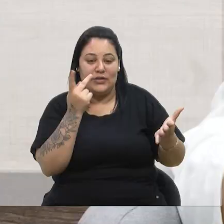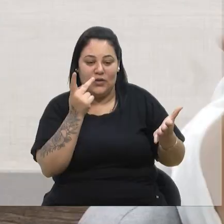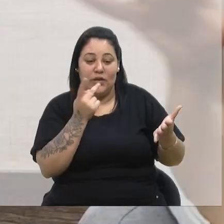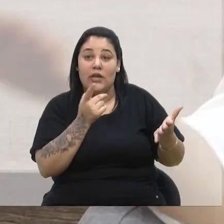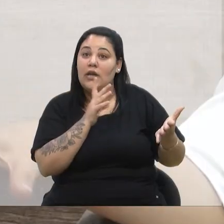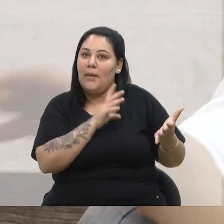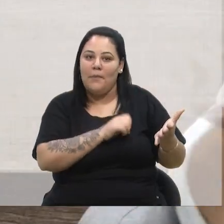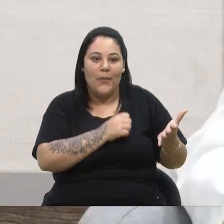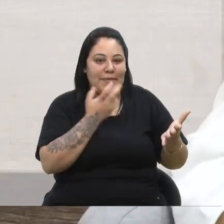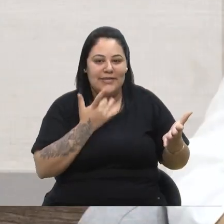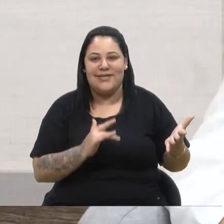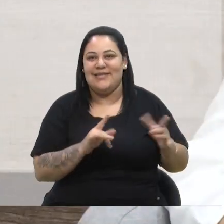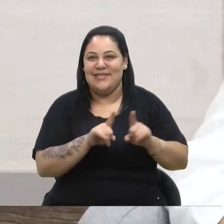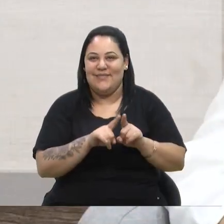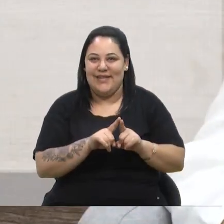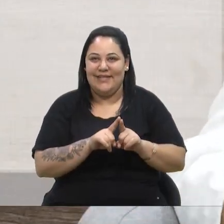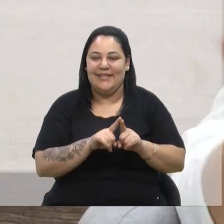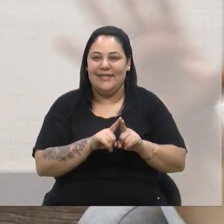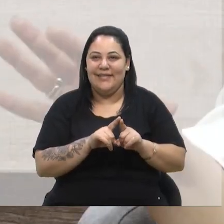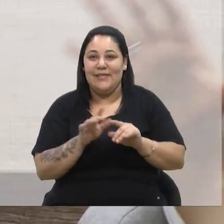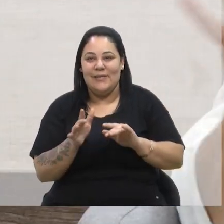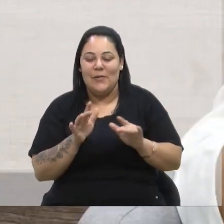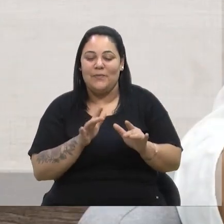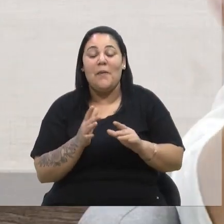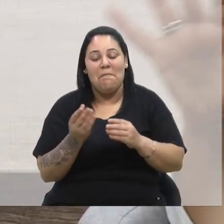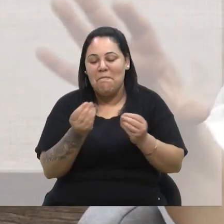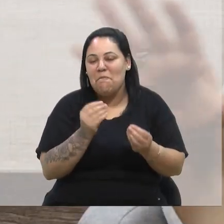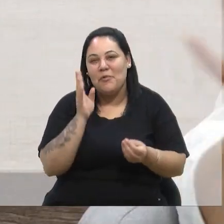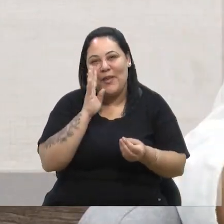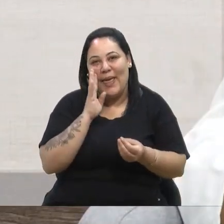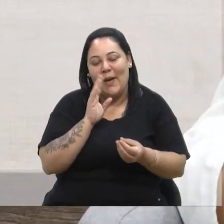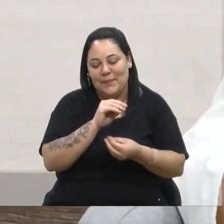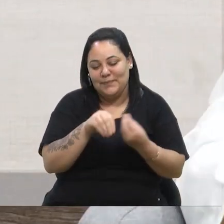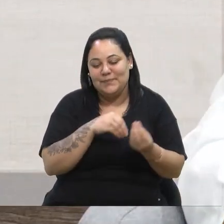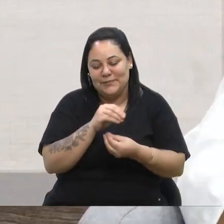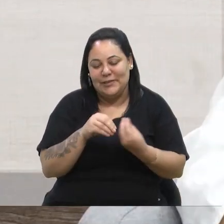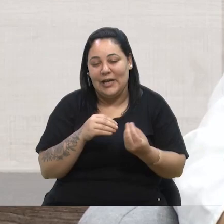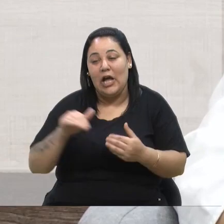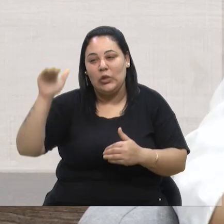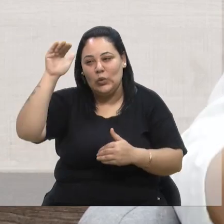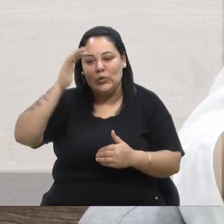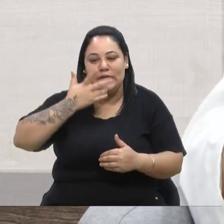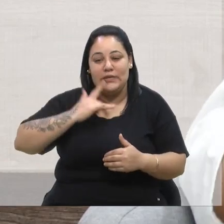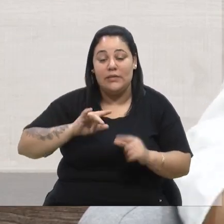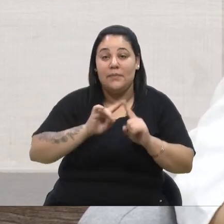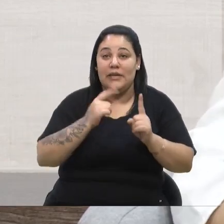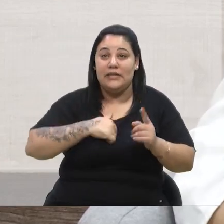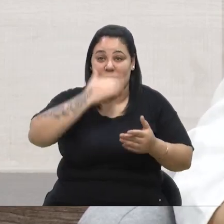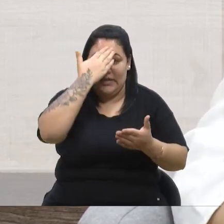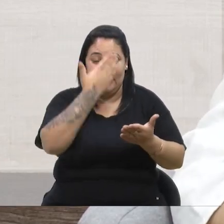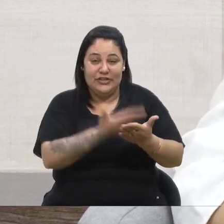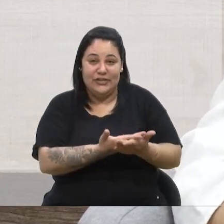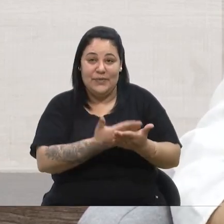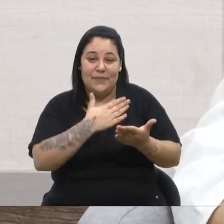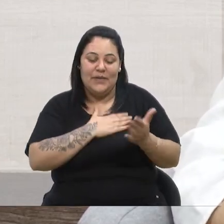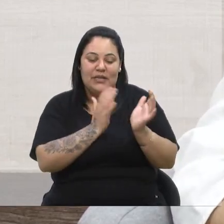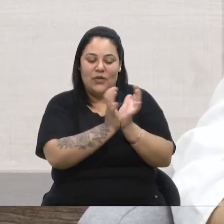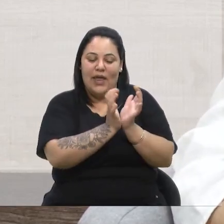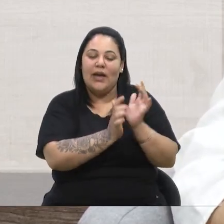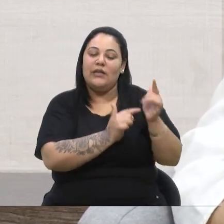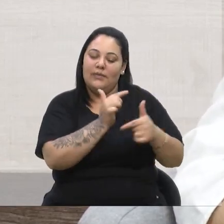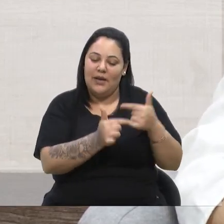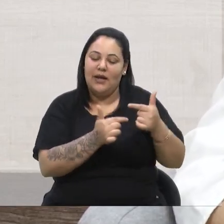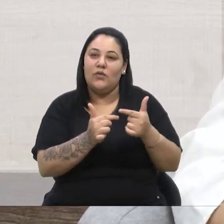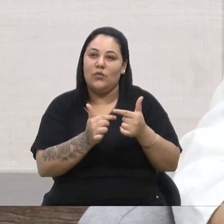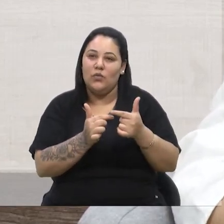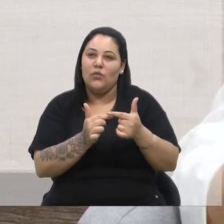gostou muito para as crianças. Então, tá bem misturadinho. Mas eu acredito que as minhas colegas, né,